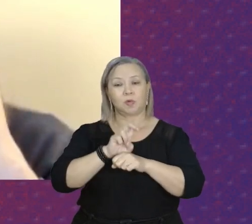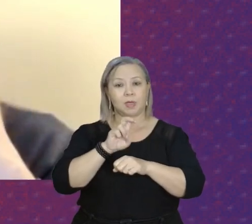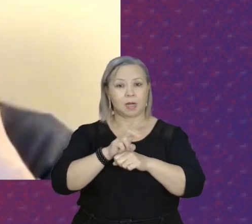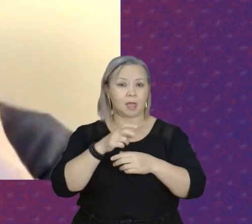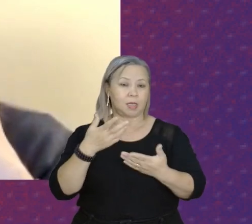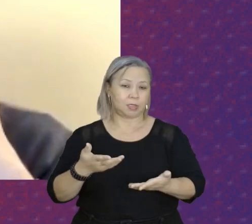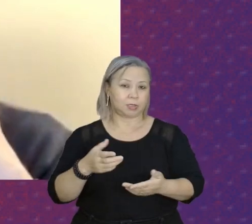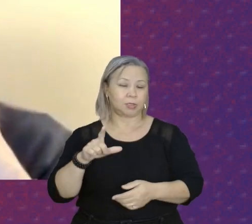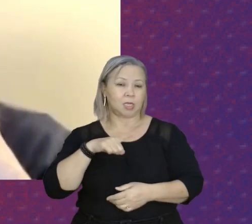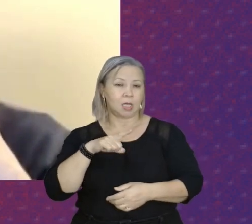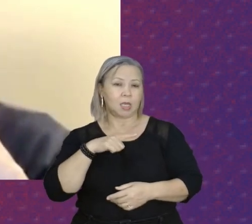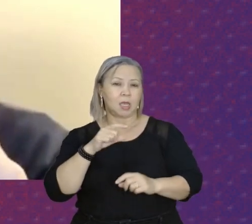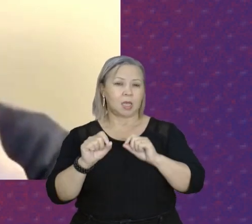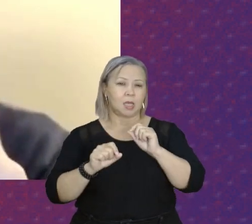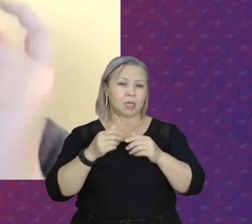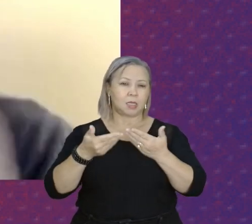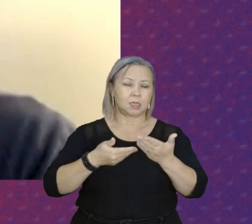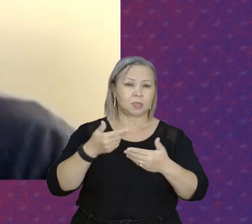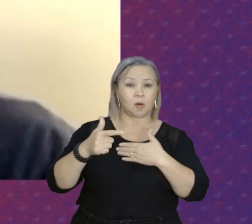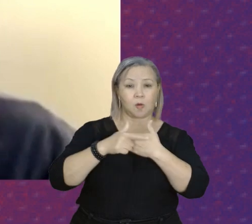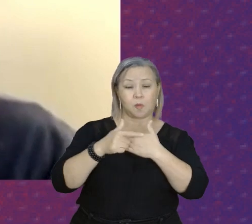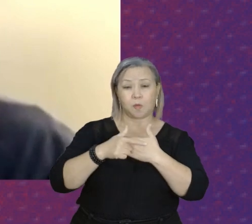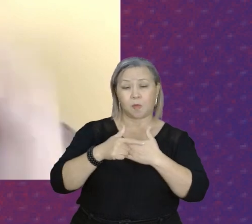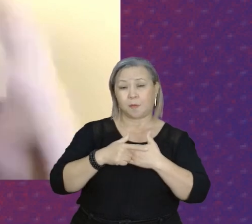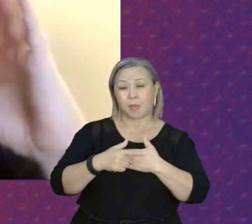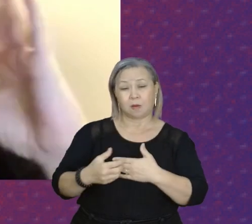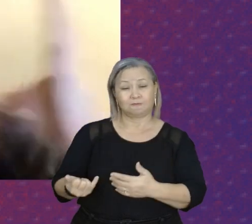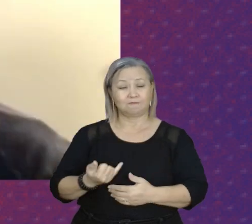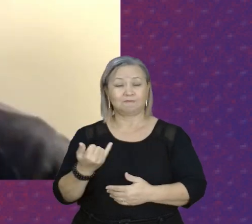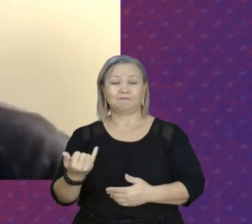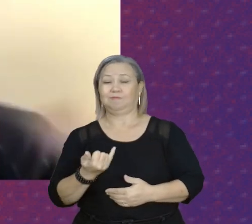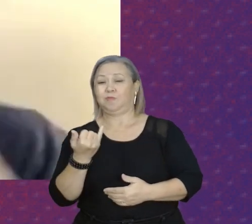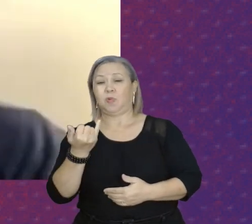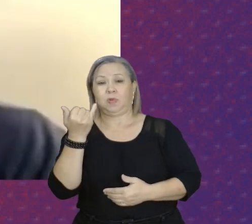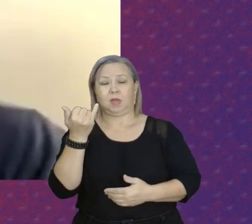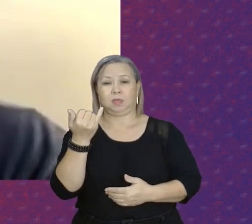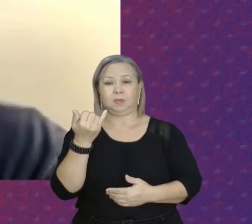ele teve um papel super importante, inclusive com essa